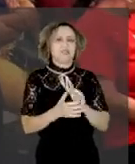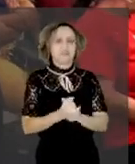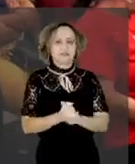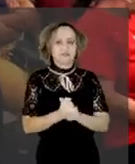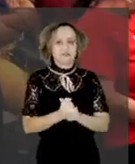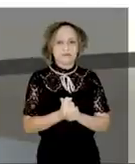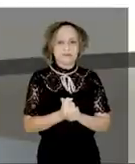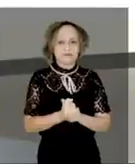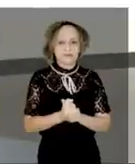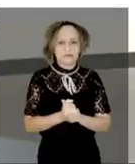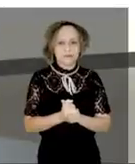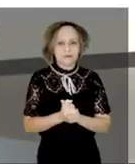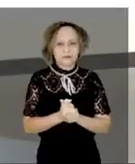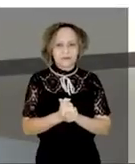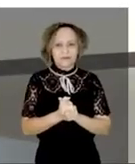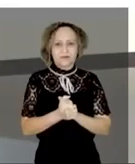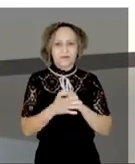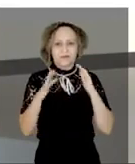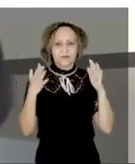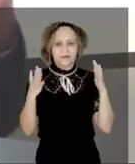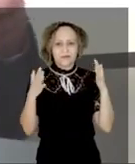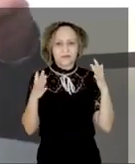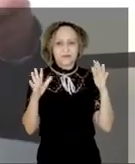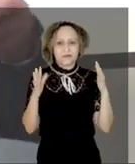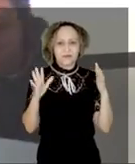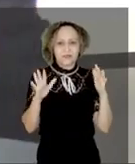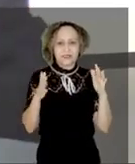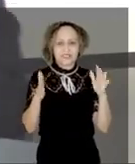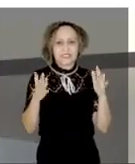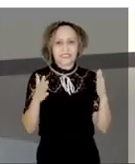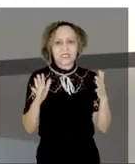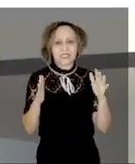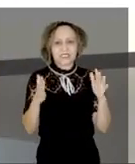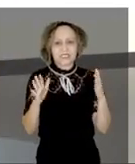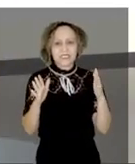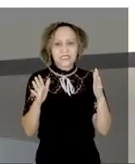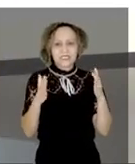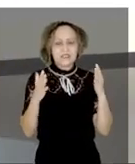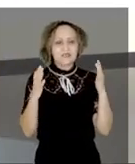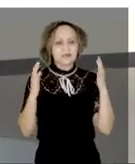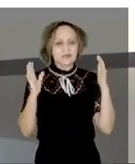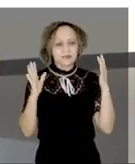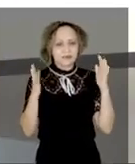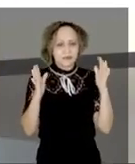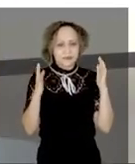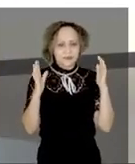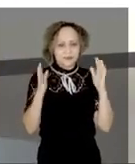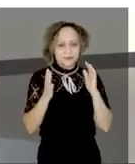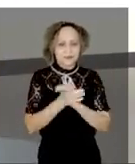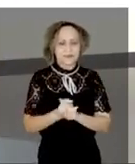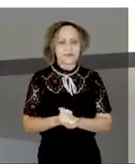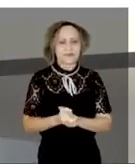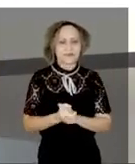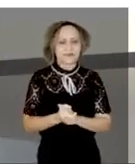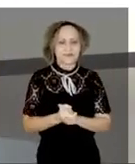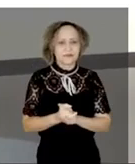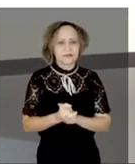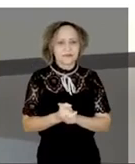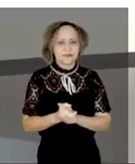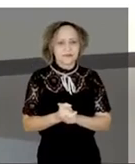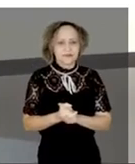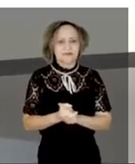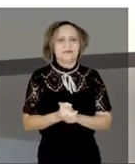da nossa querida Ribeirão Pires, e o Eduardo, presidente do Partido dos Trabalhadores de